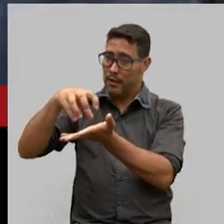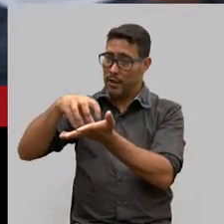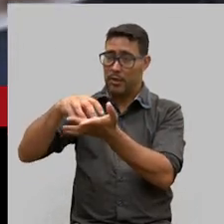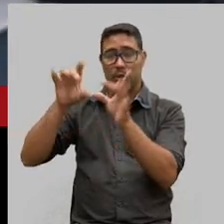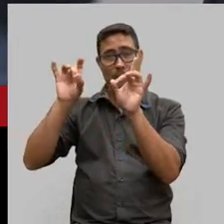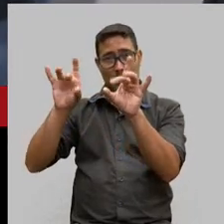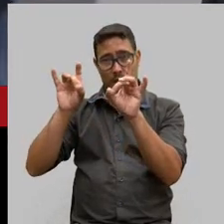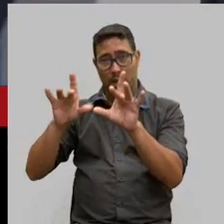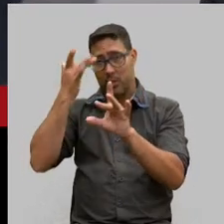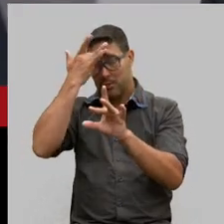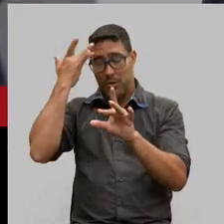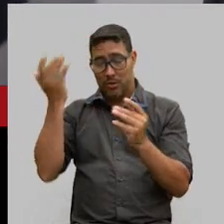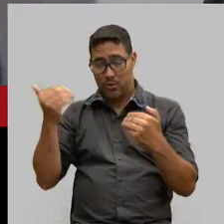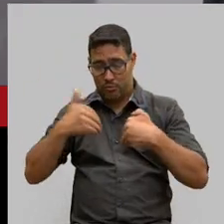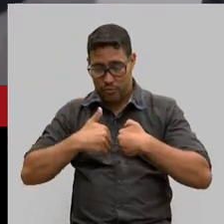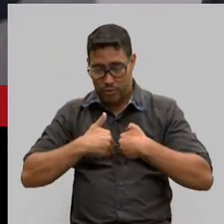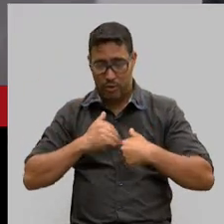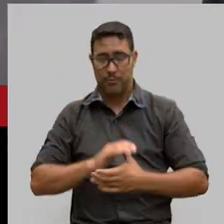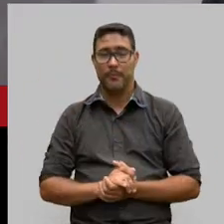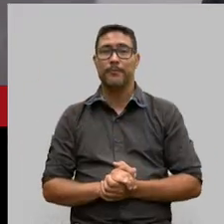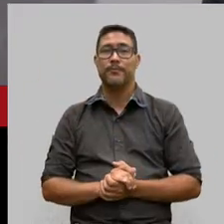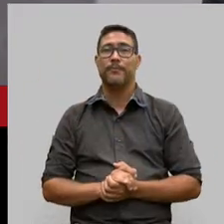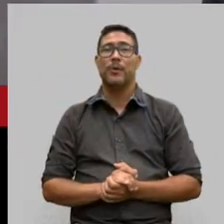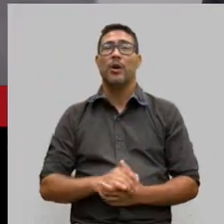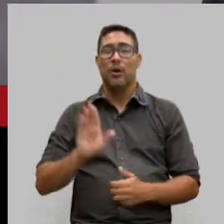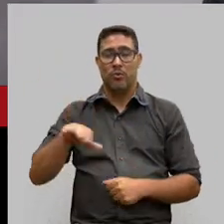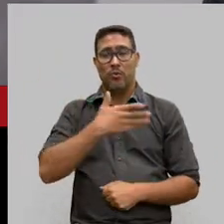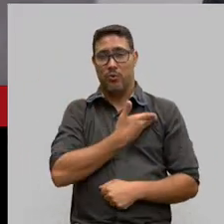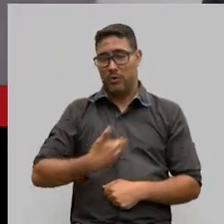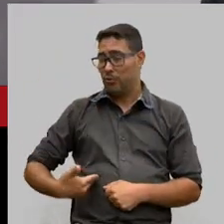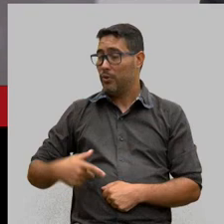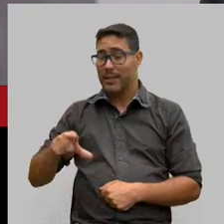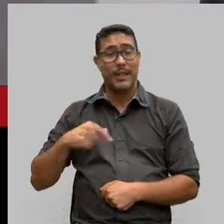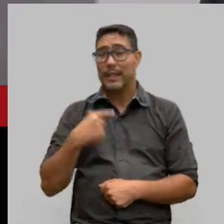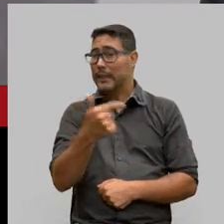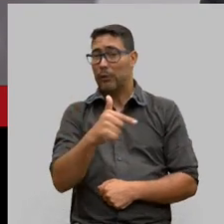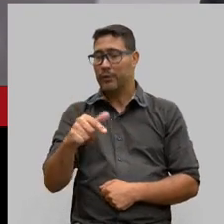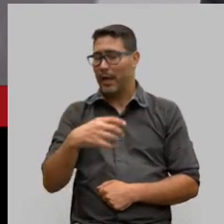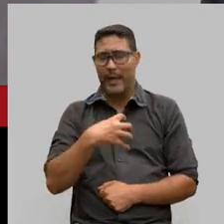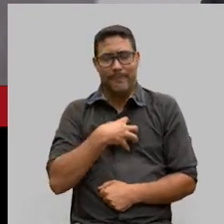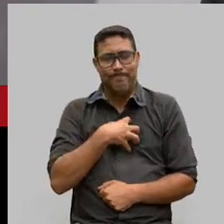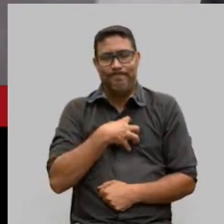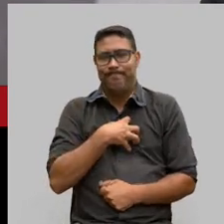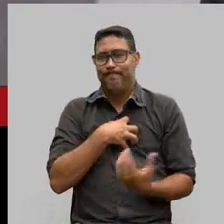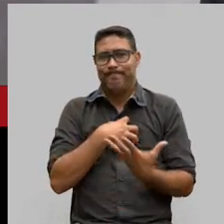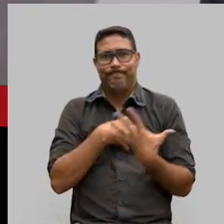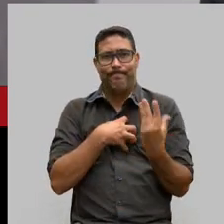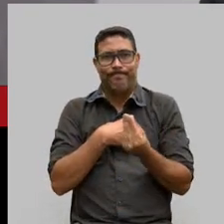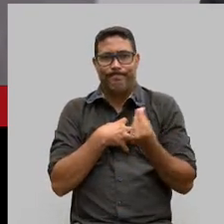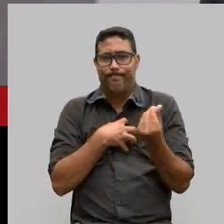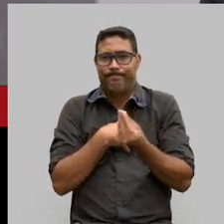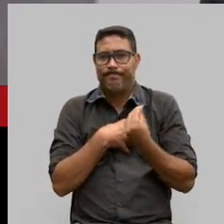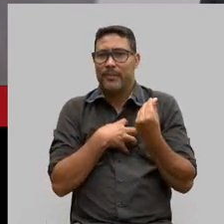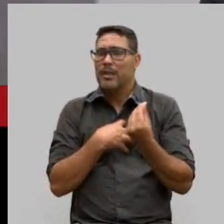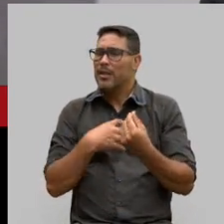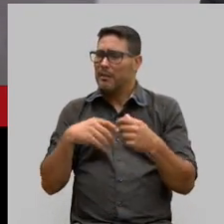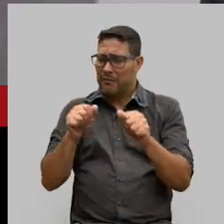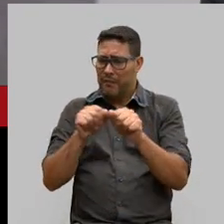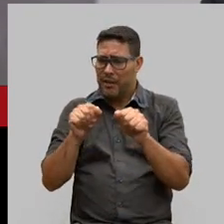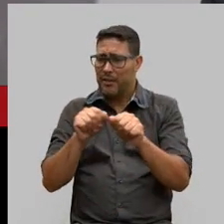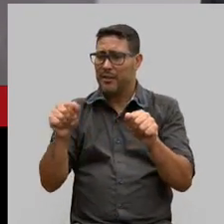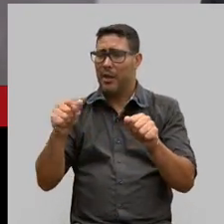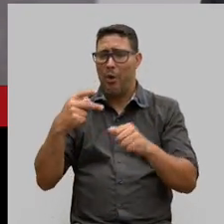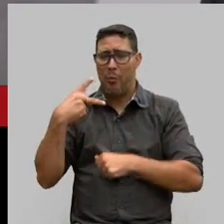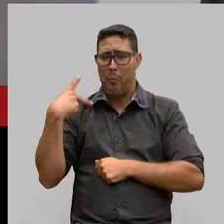o governador que tem a falta de sensibilidade e que é capaz de fazer um ato político de